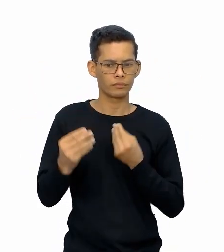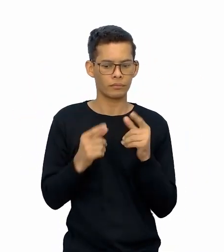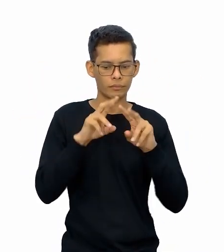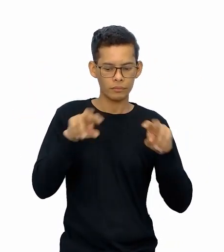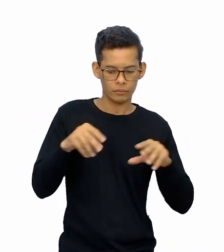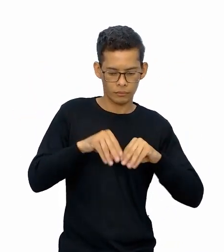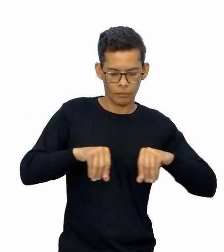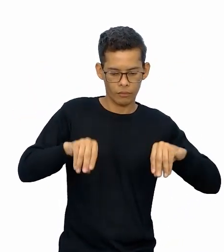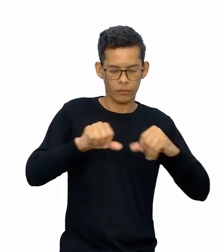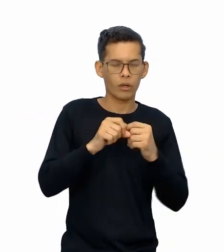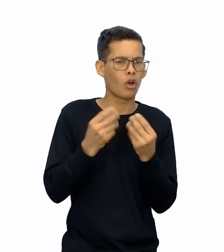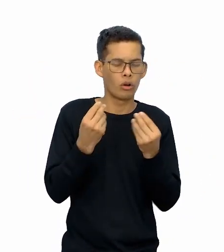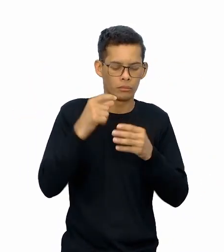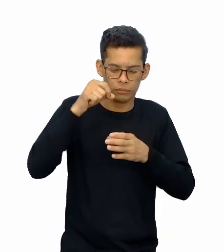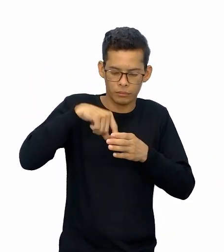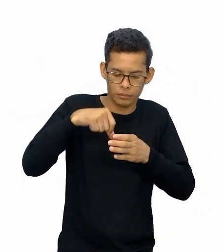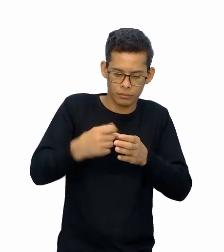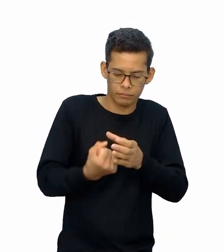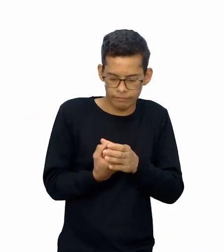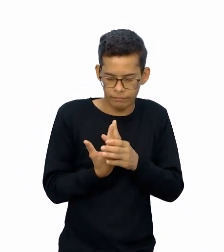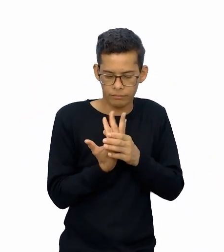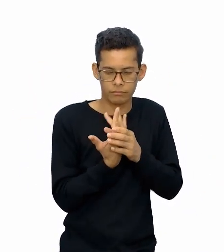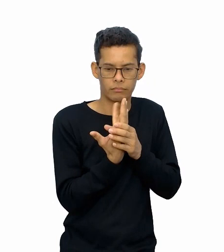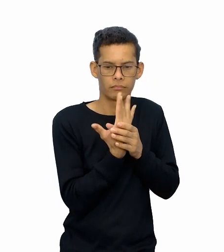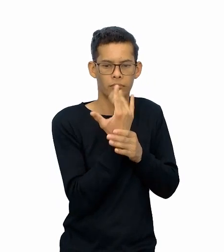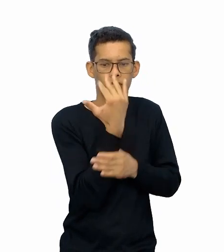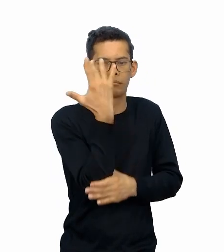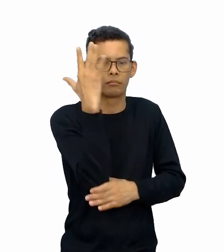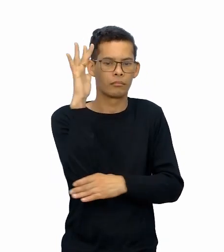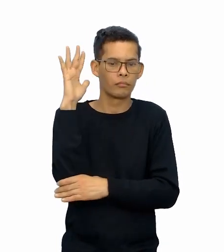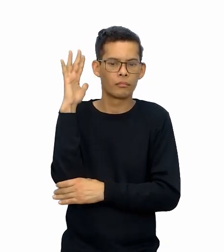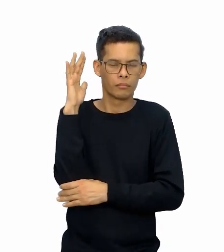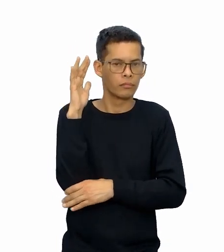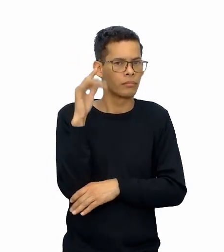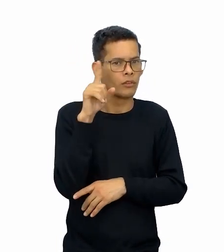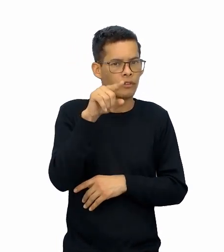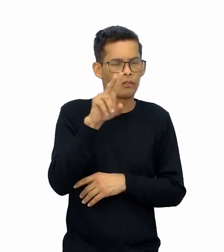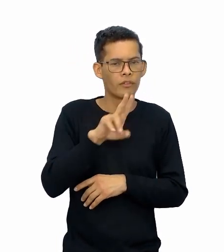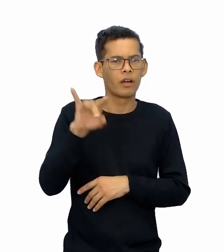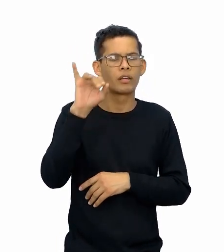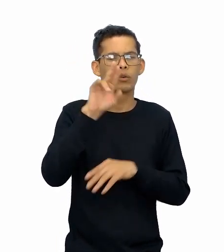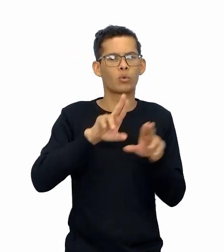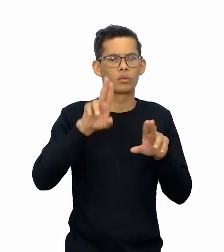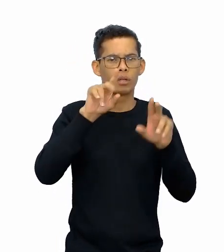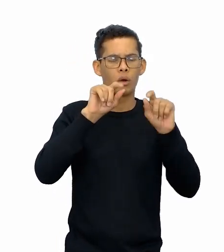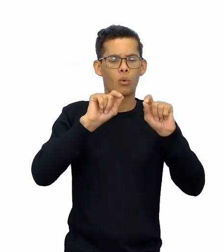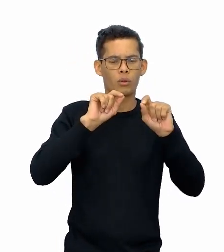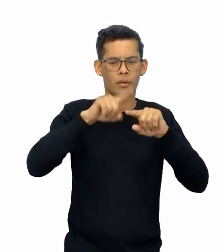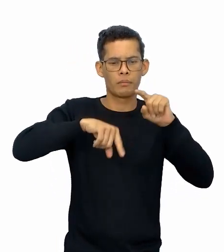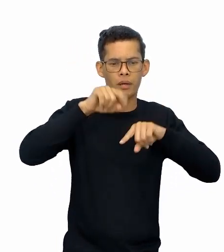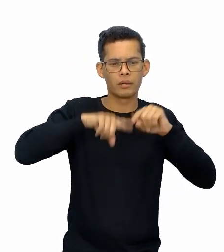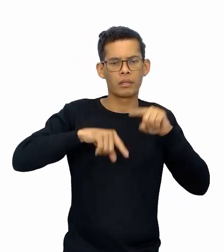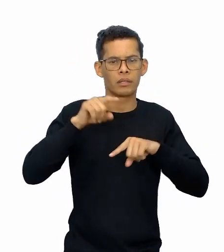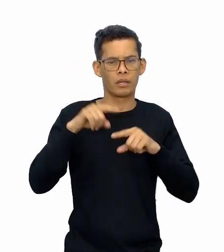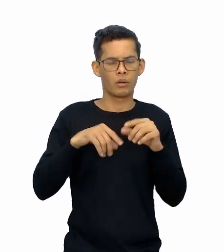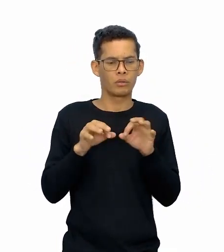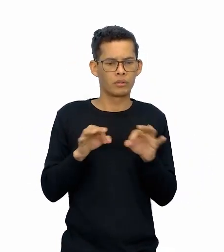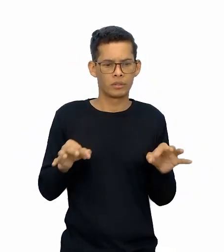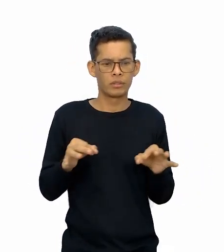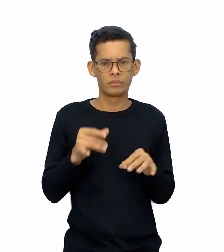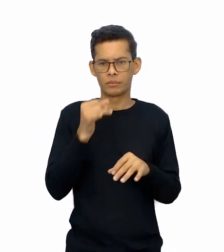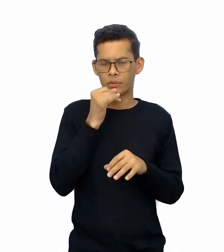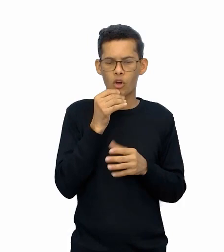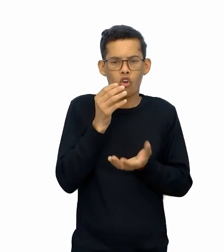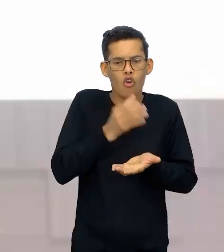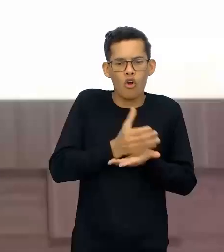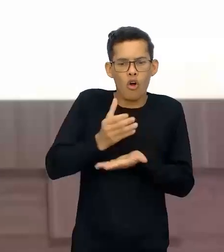das sementes. E aí, para realizá-lo, será necessário alguns materiais simples, né? Então, 4 potes transparentes. Eu vou